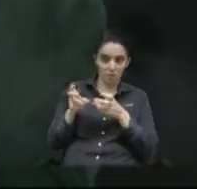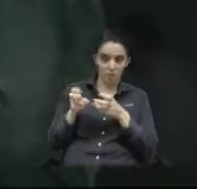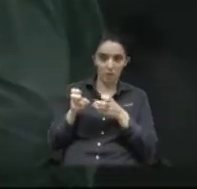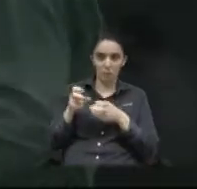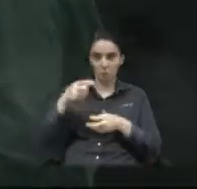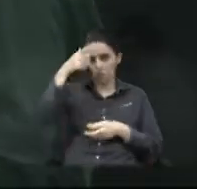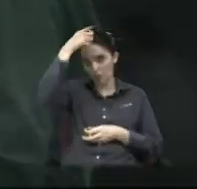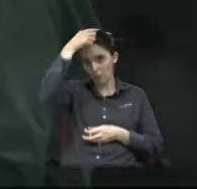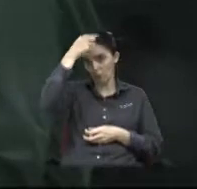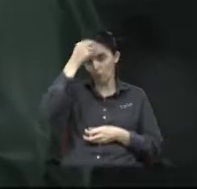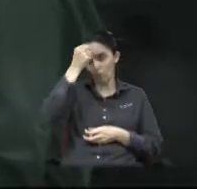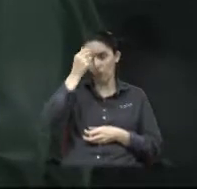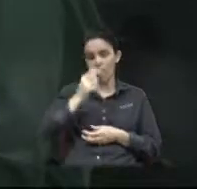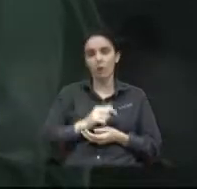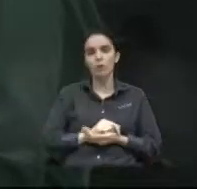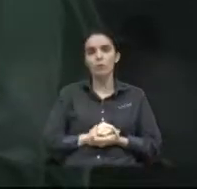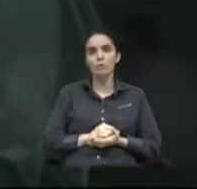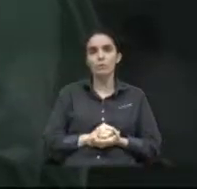cuidadoso, cauteloso,